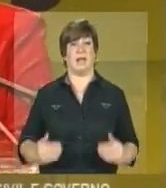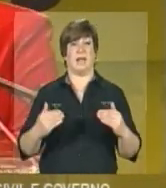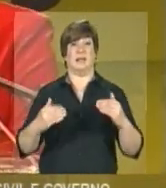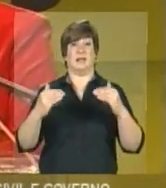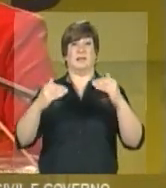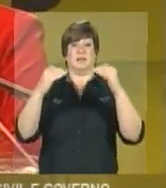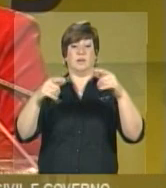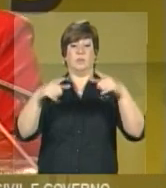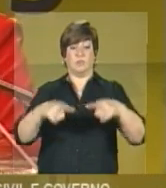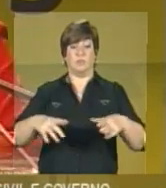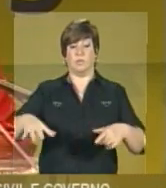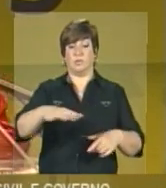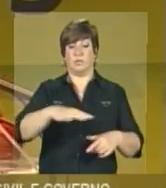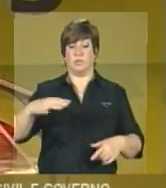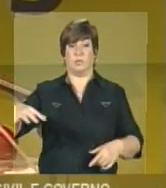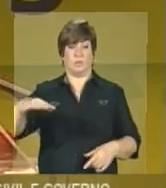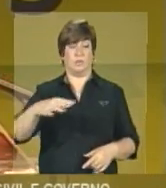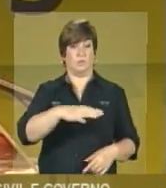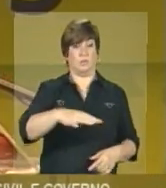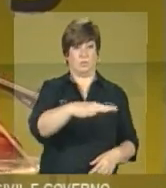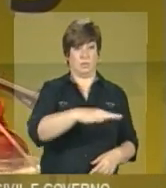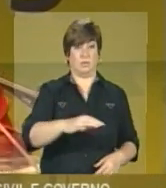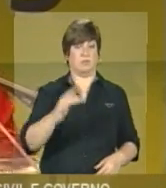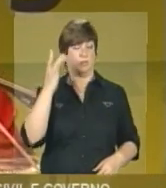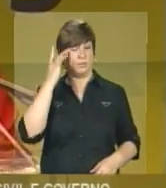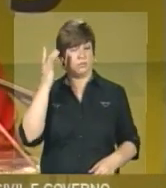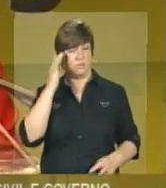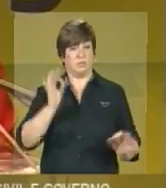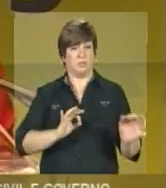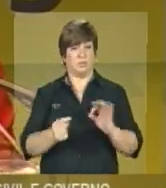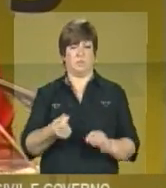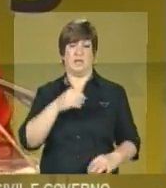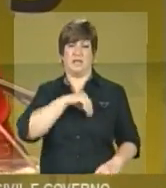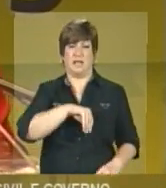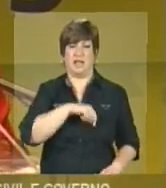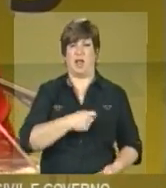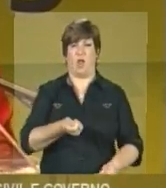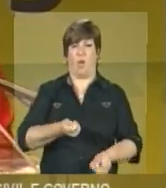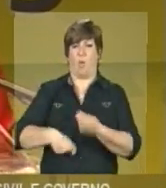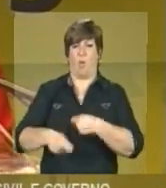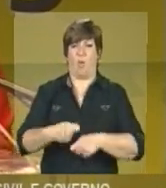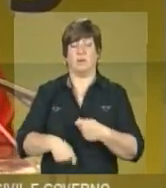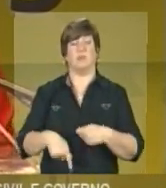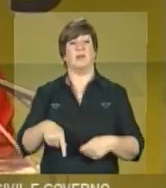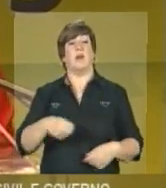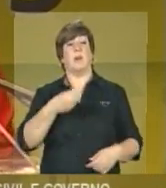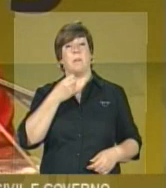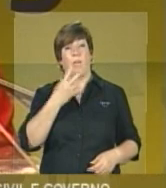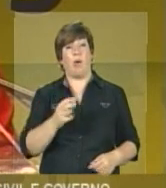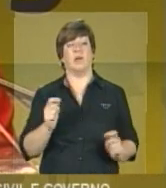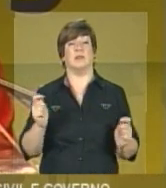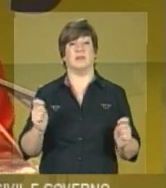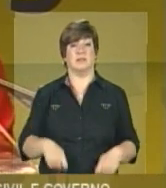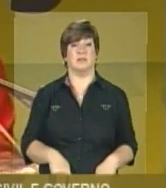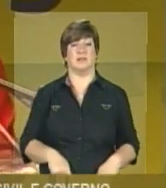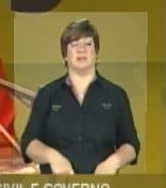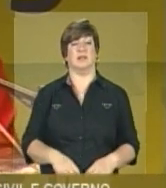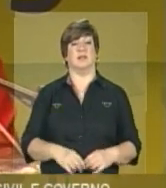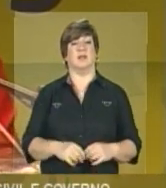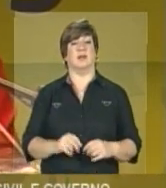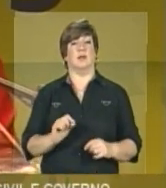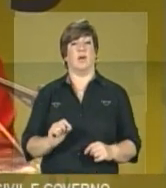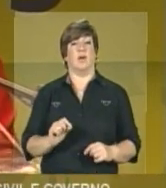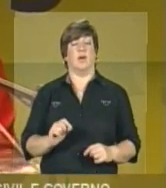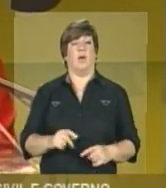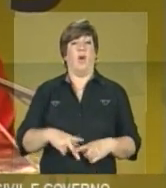Crescimento regional equilibrado da renda, que corrija os desequilíbrios entre